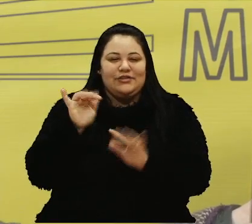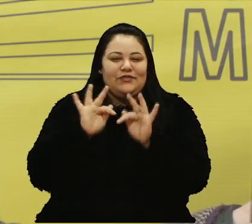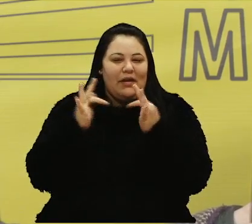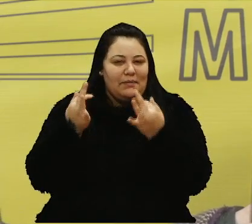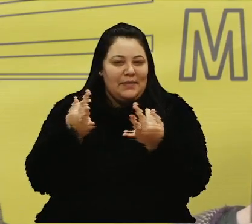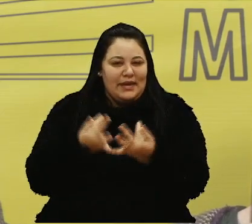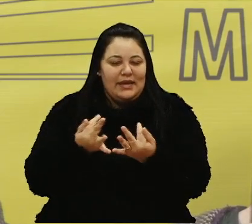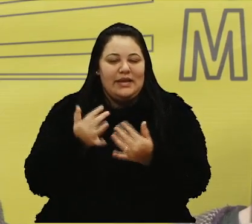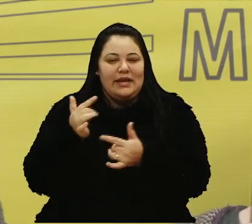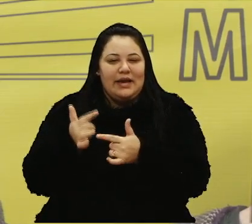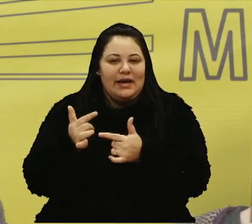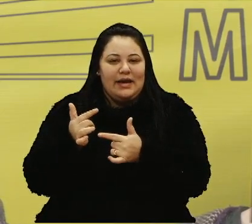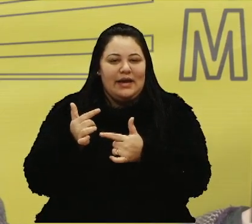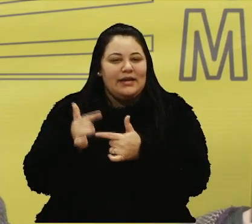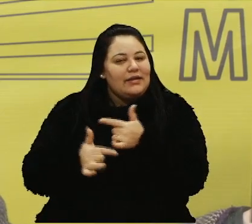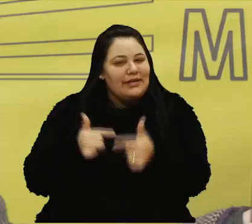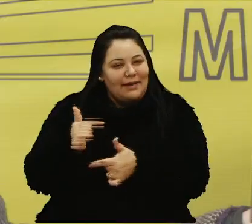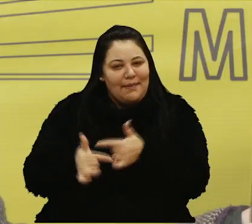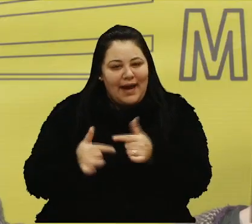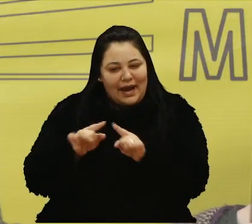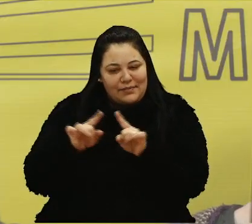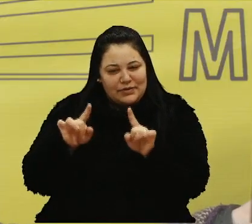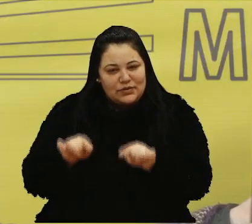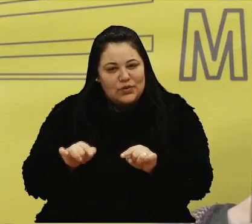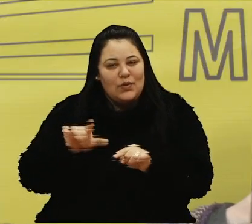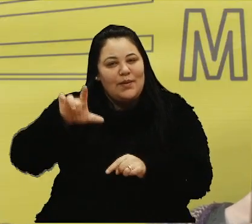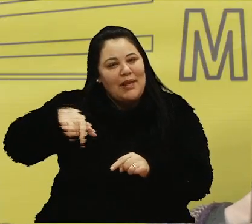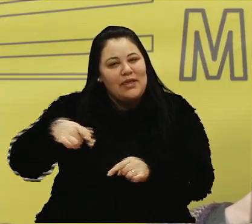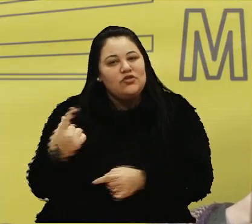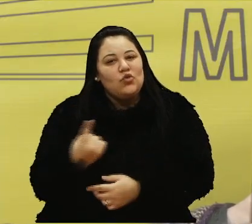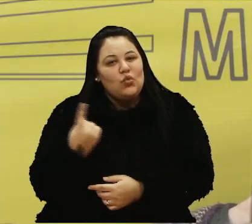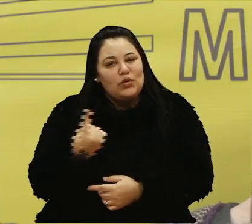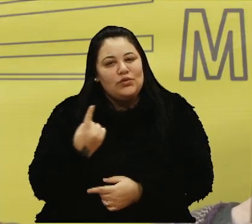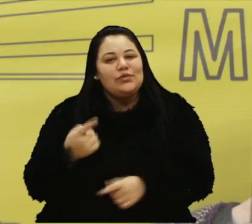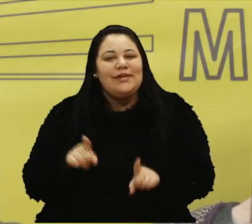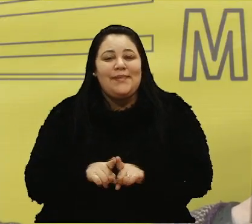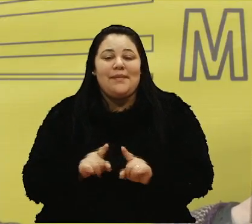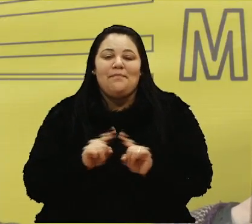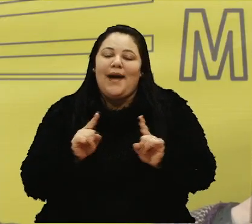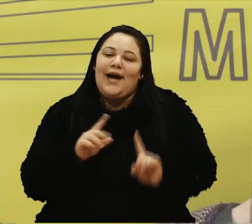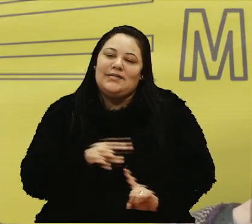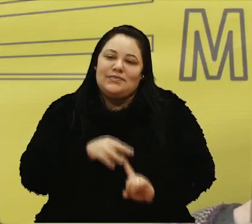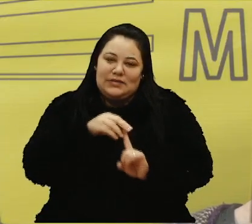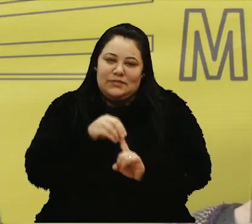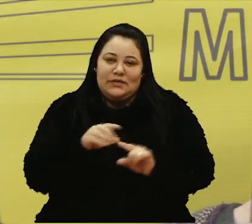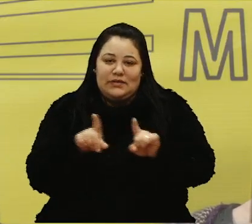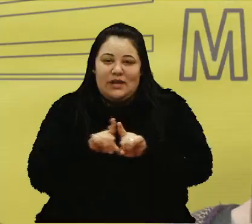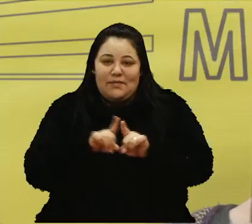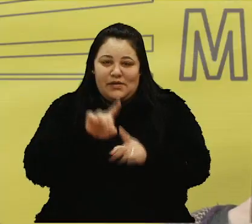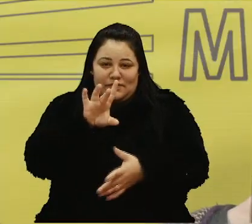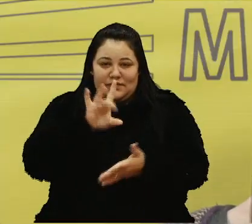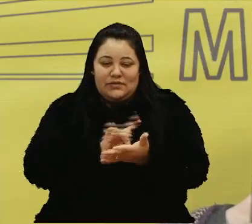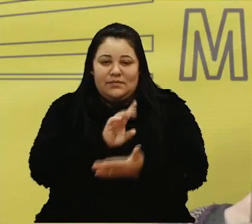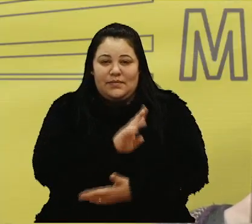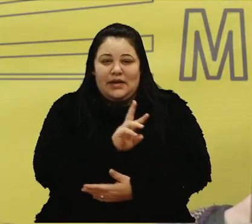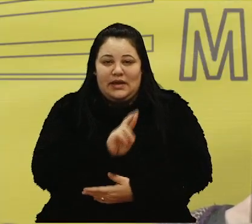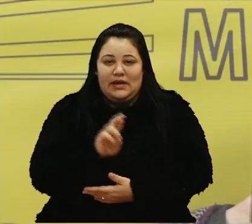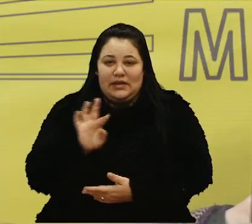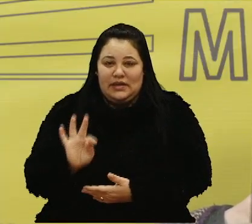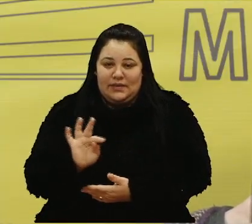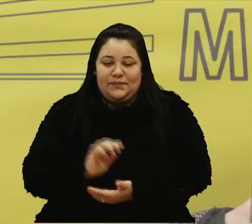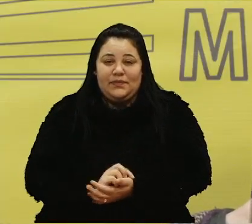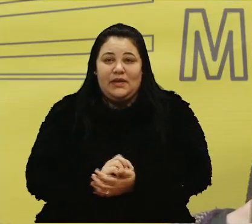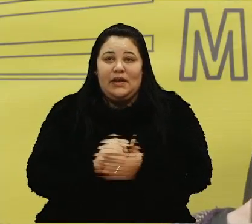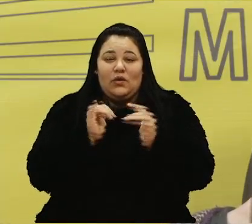do trabalhador, passagem bilhete único, né? E mais acima de tudo foi a implantação do BRT, o